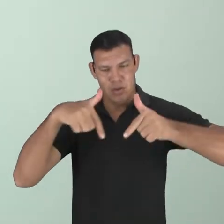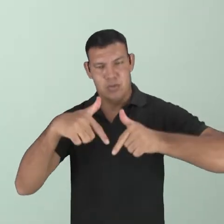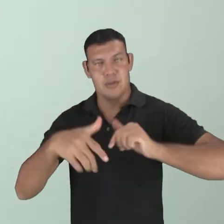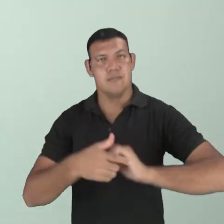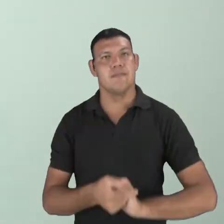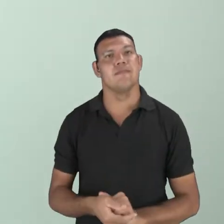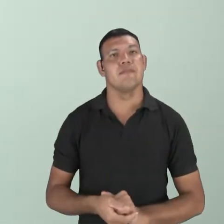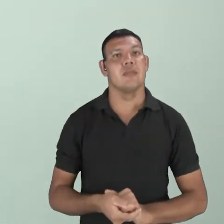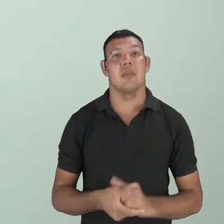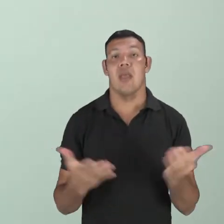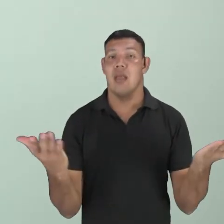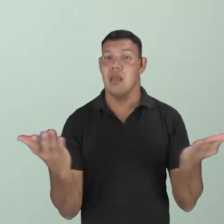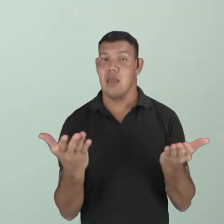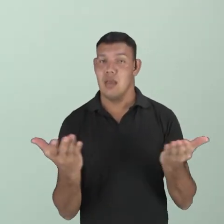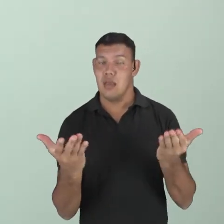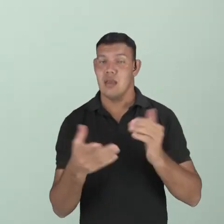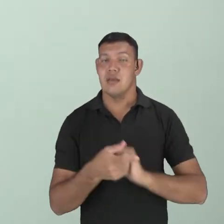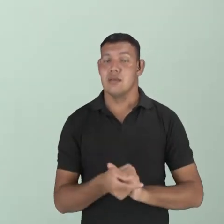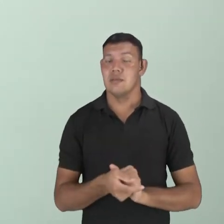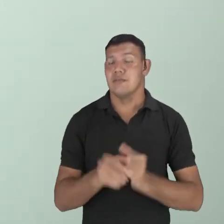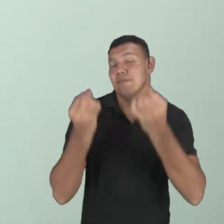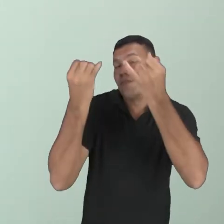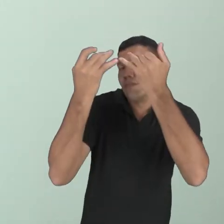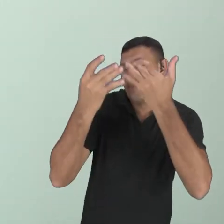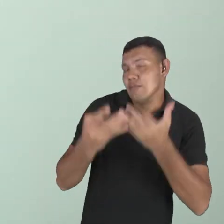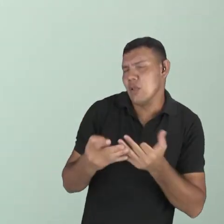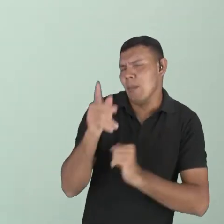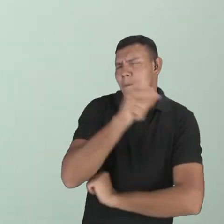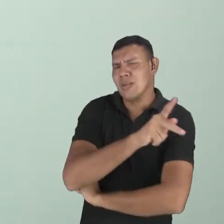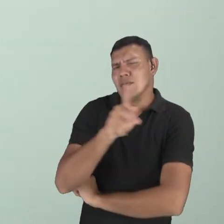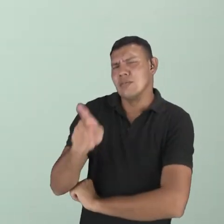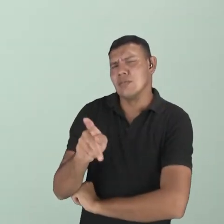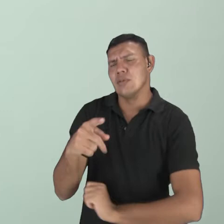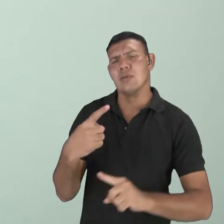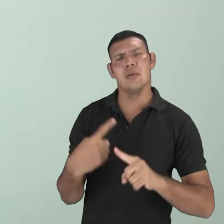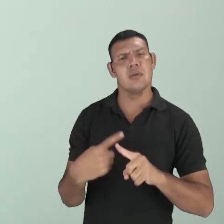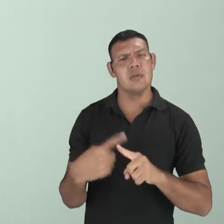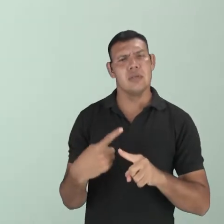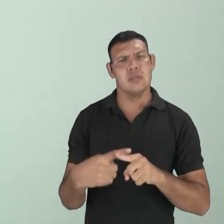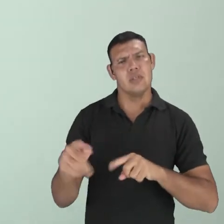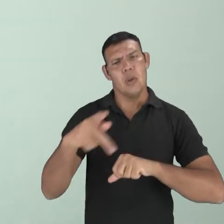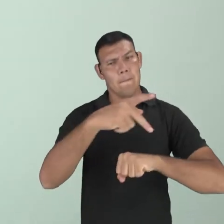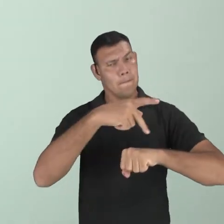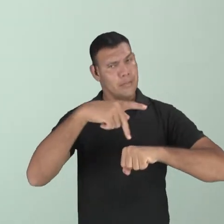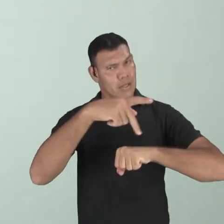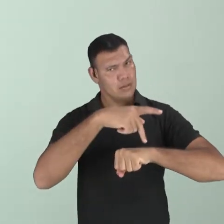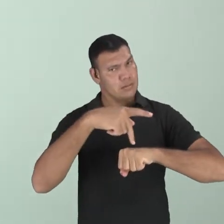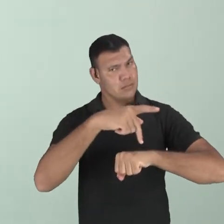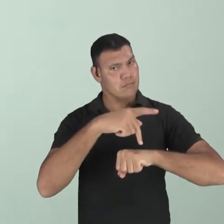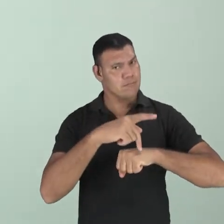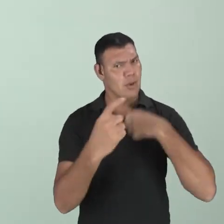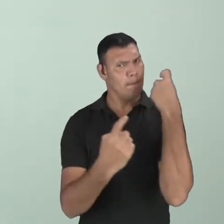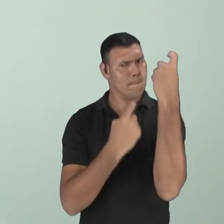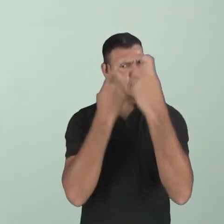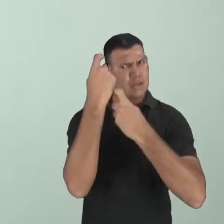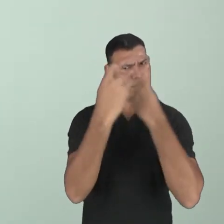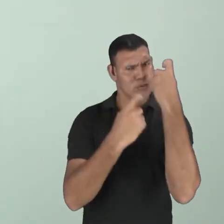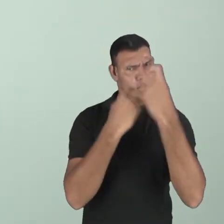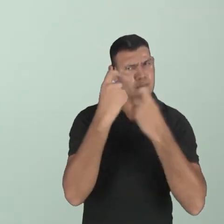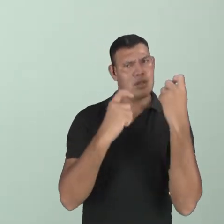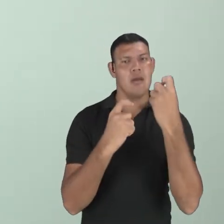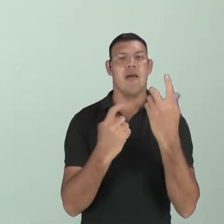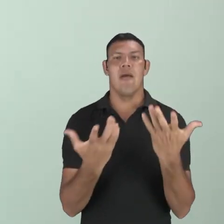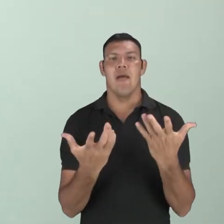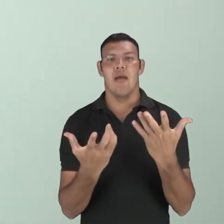questão que eu queria tratar com vocês quando nós falamos, professora, por que esses países, eles se preocupam tanto com a